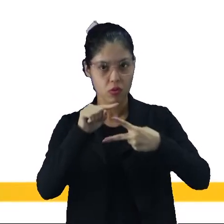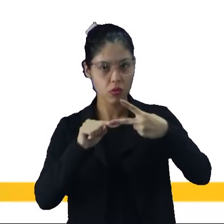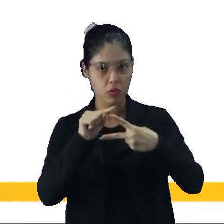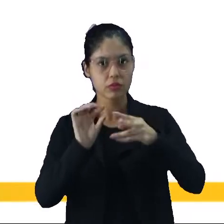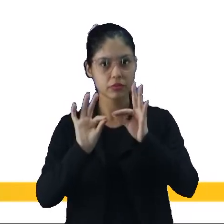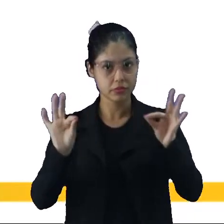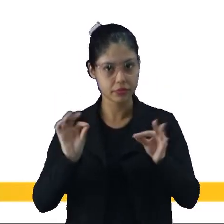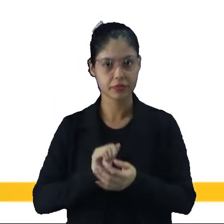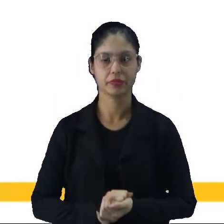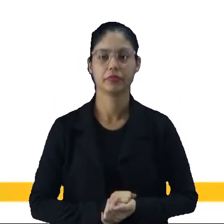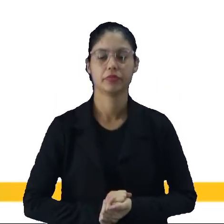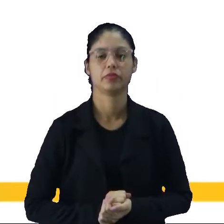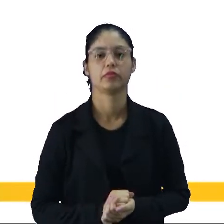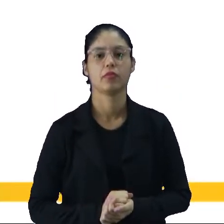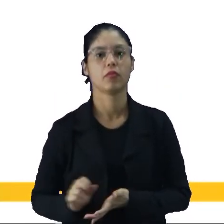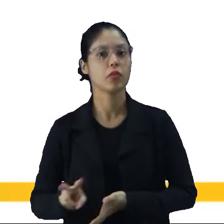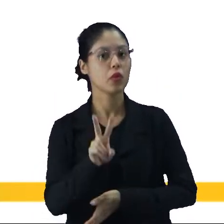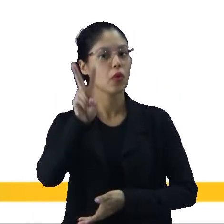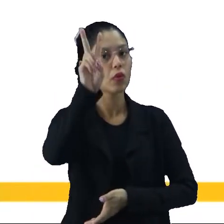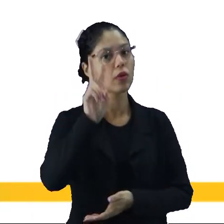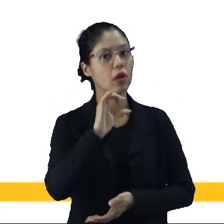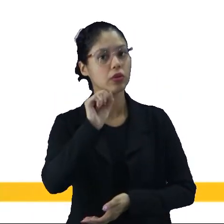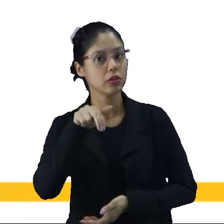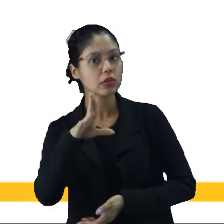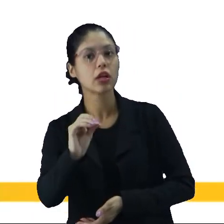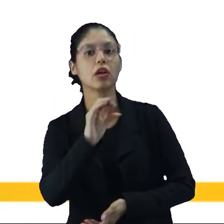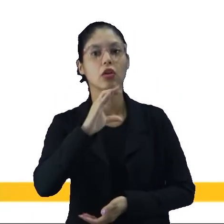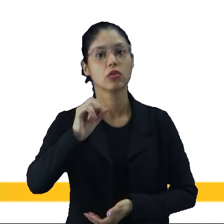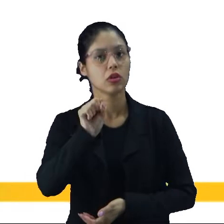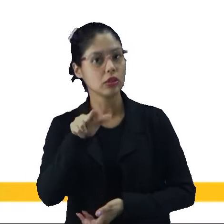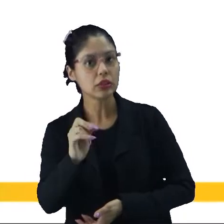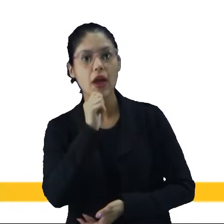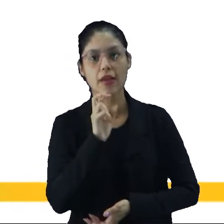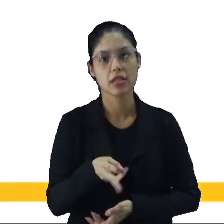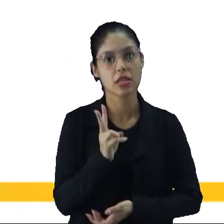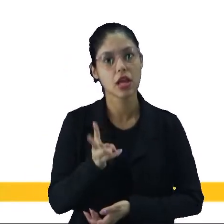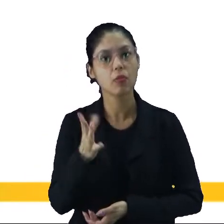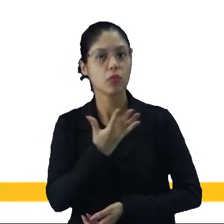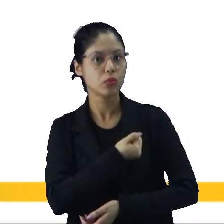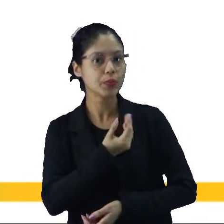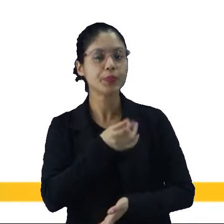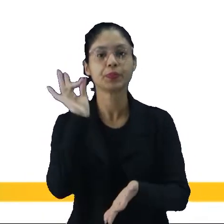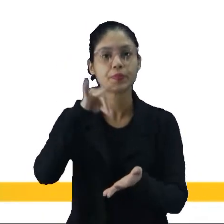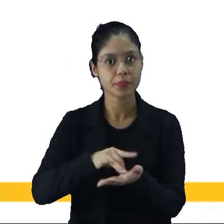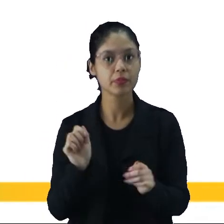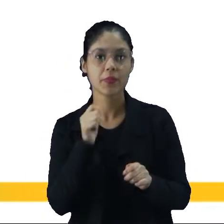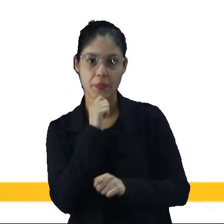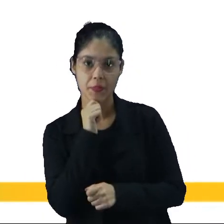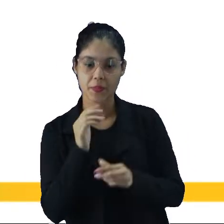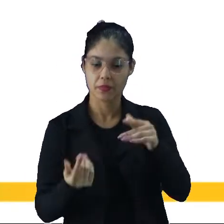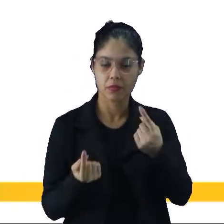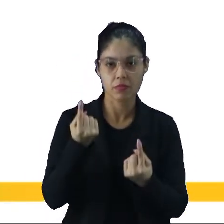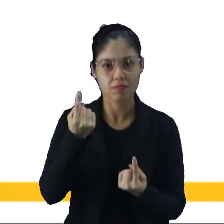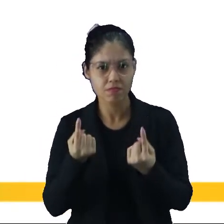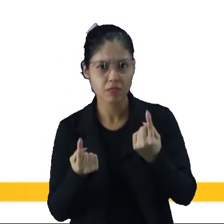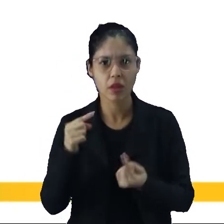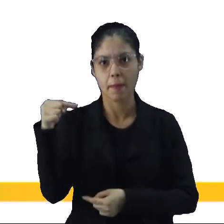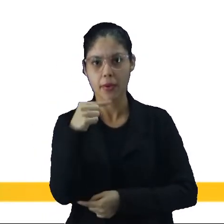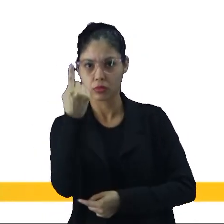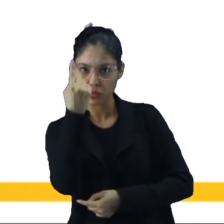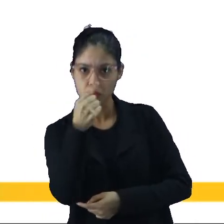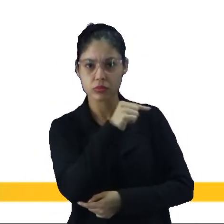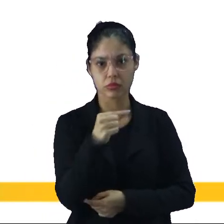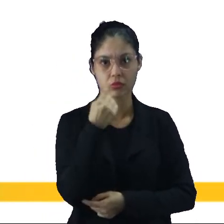radianos. E que o valor do seno e do cosseno é sempre um número real que vai variar entre -1 e